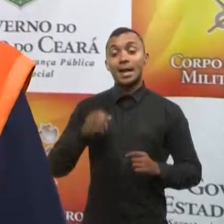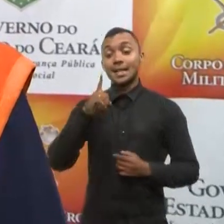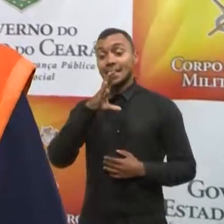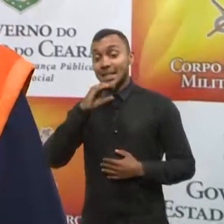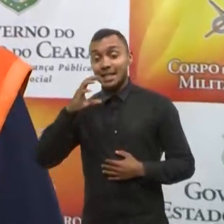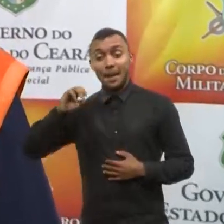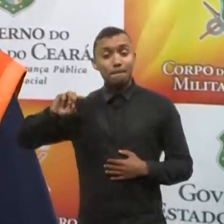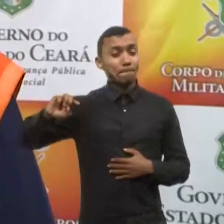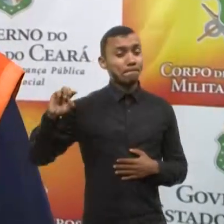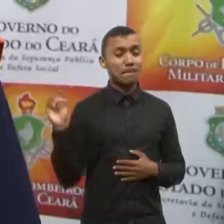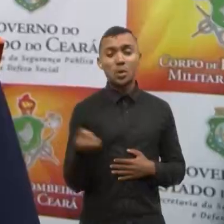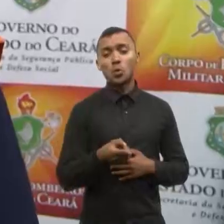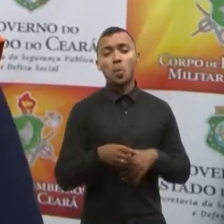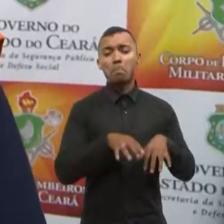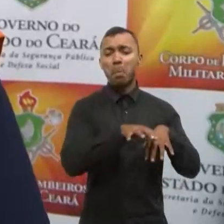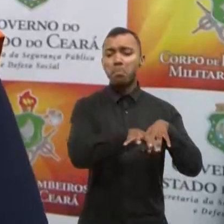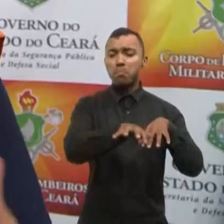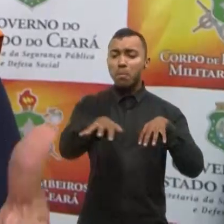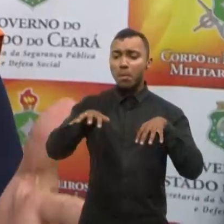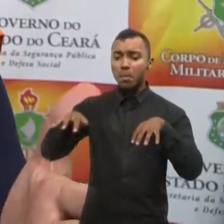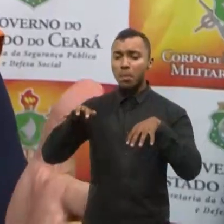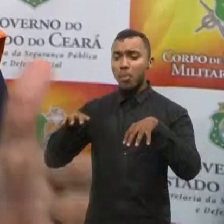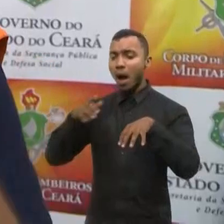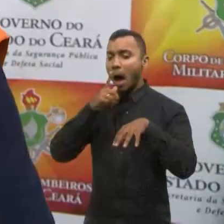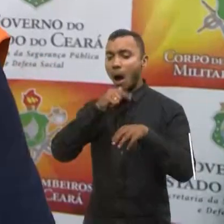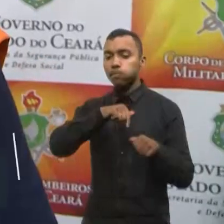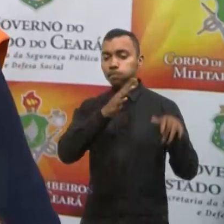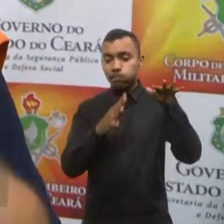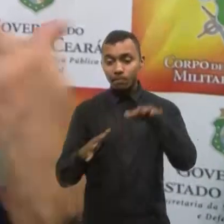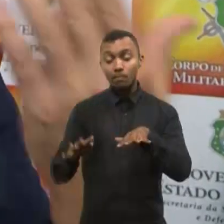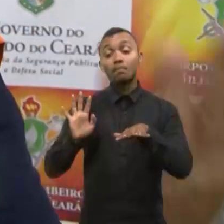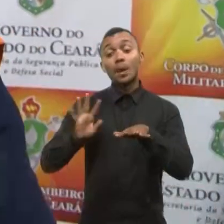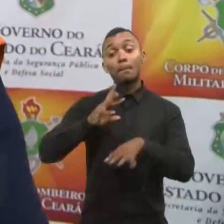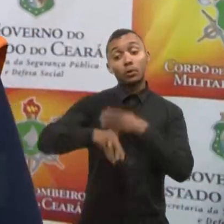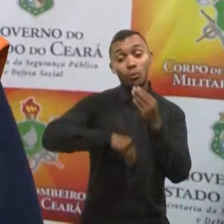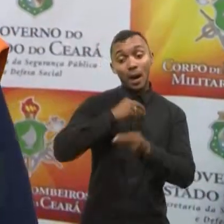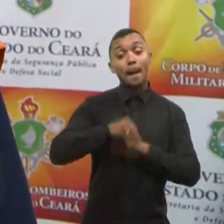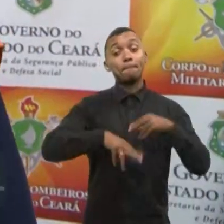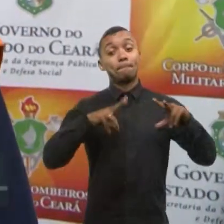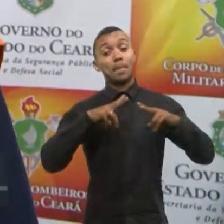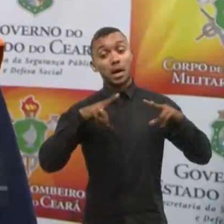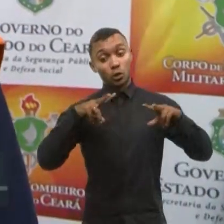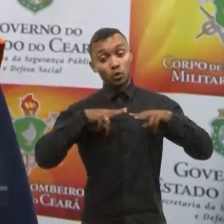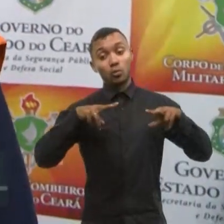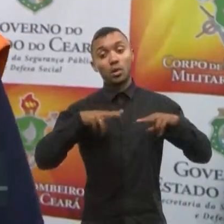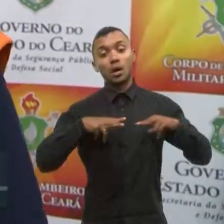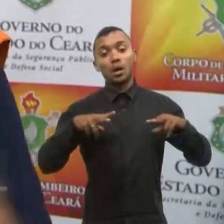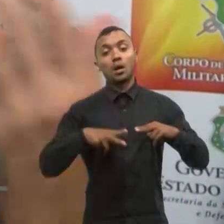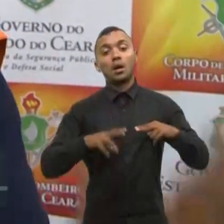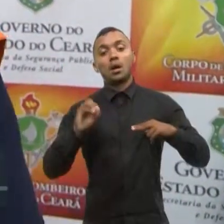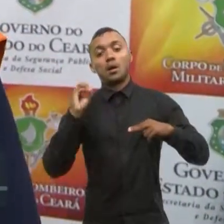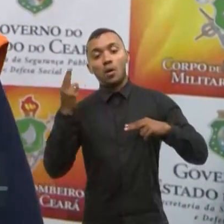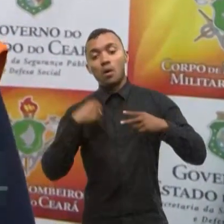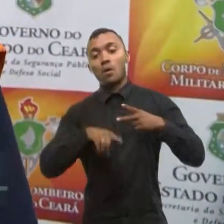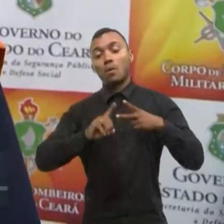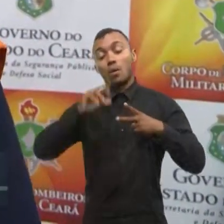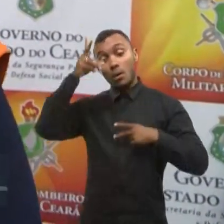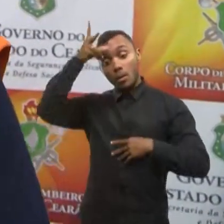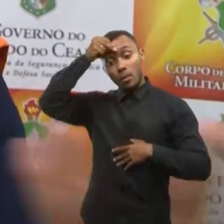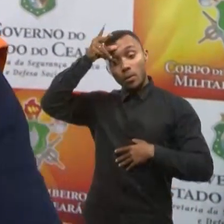de água em todo o Ceará. Tanto são de particulares, empreendedores particulares, mas também podem ser